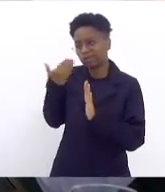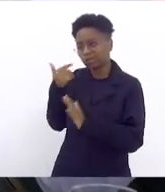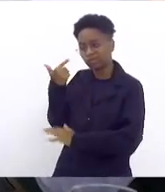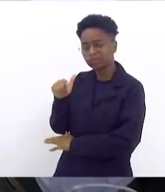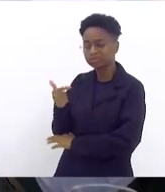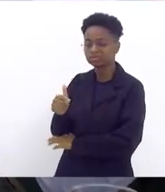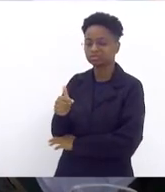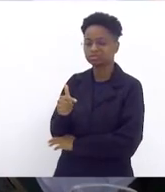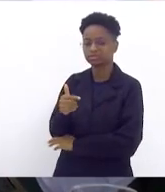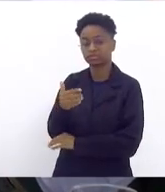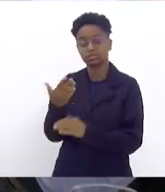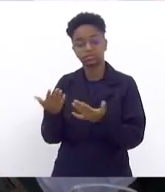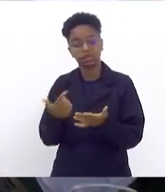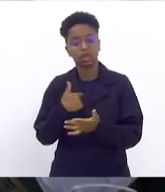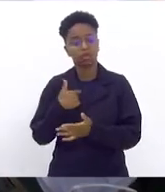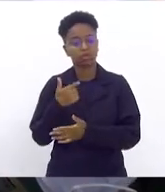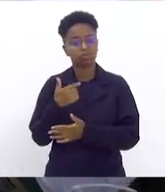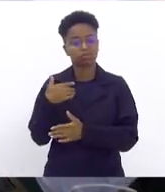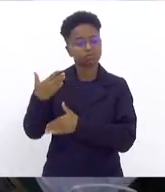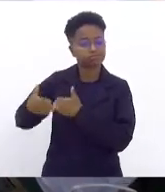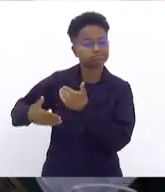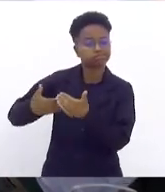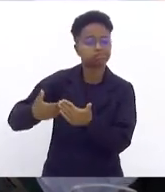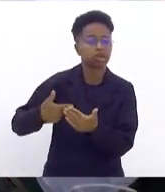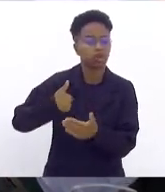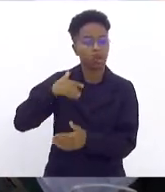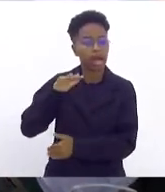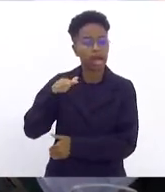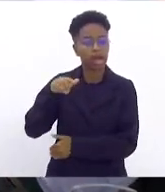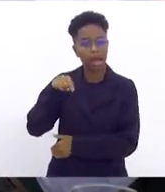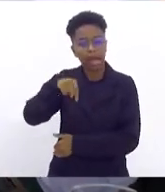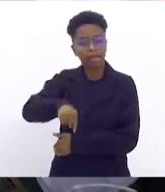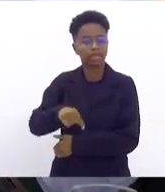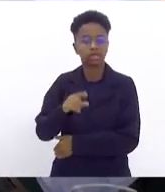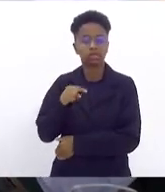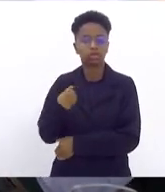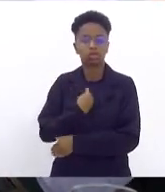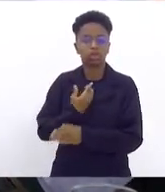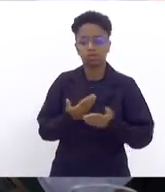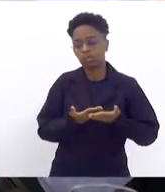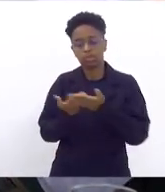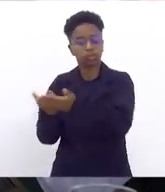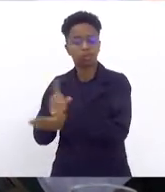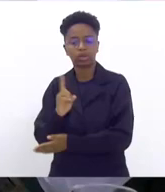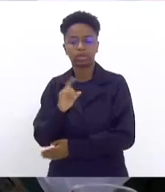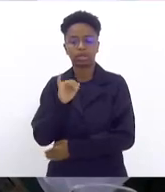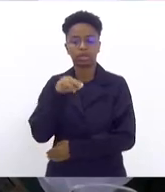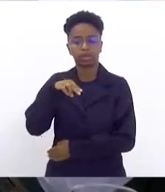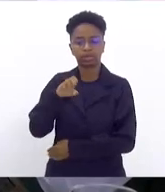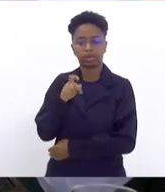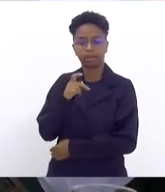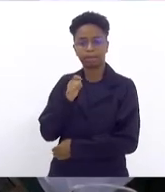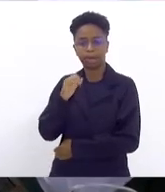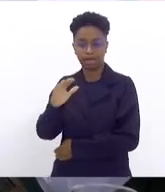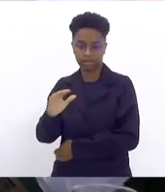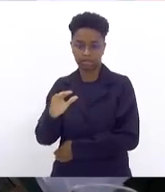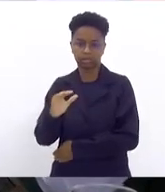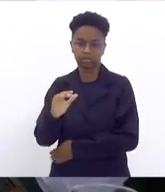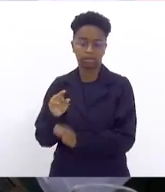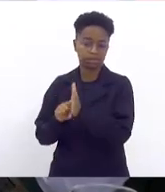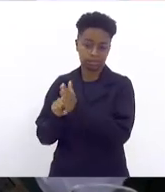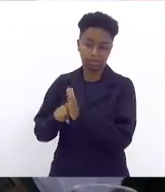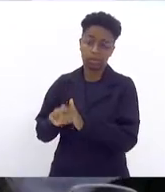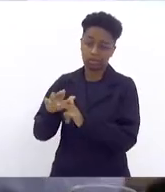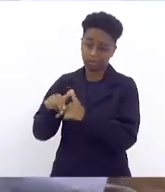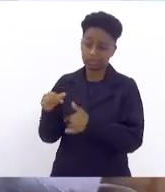Eu, desde que eu estou aqui, pelo menos, a gente não vinha mais encaminhando para o INEPAC esse tipo de consulta, justamente